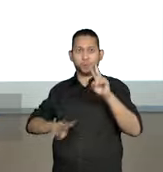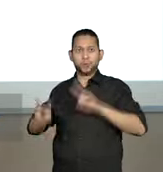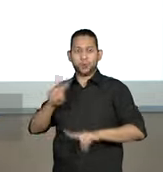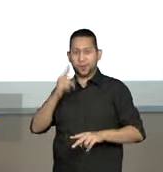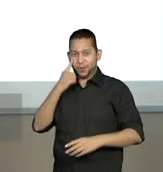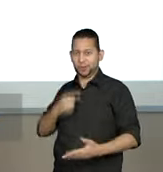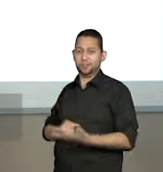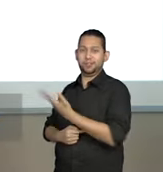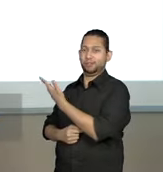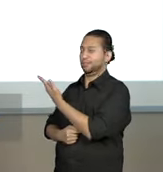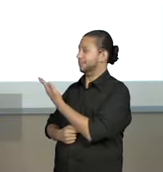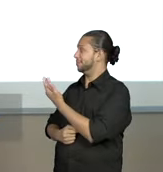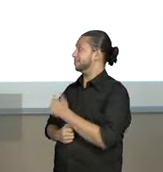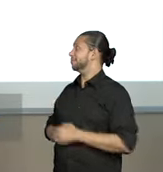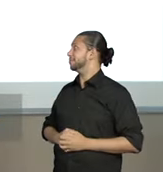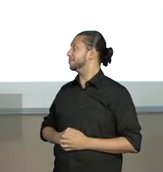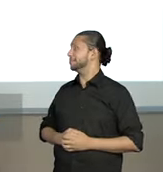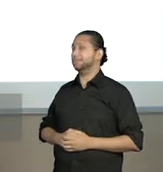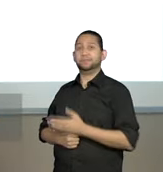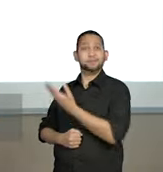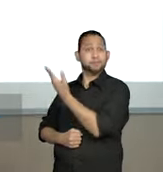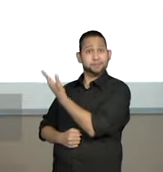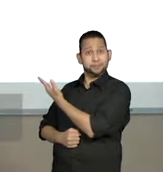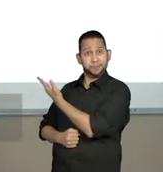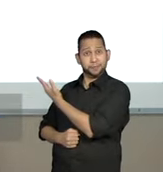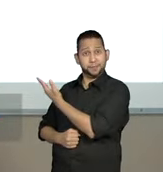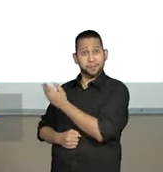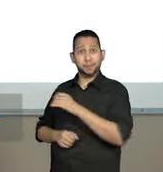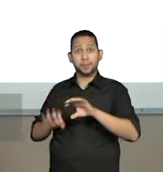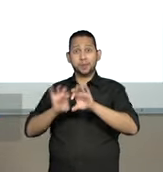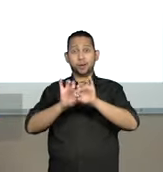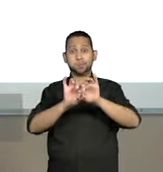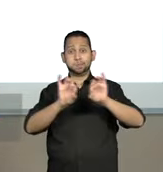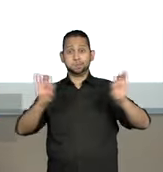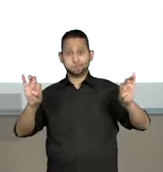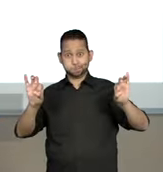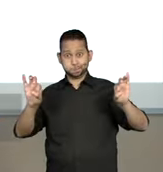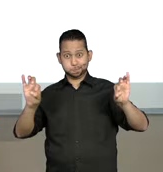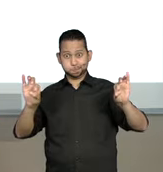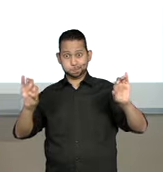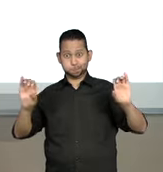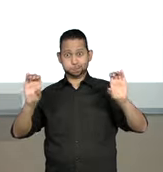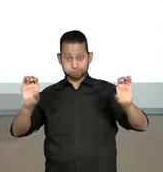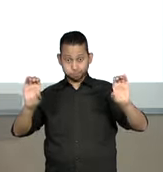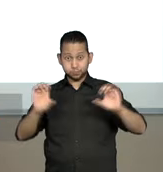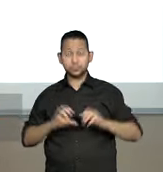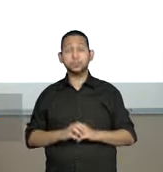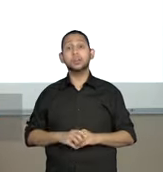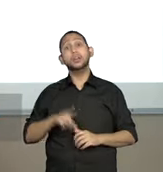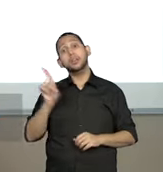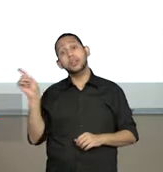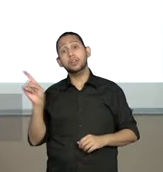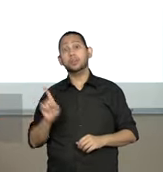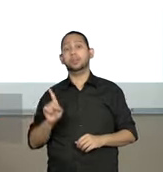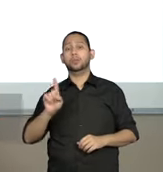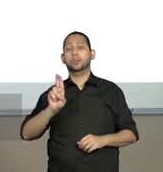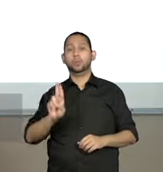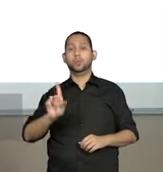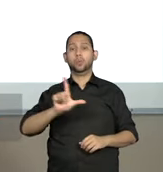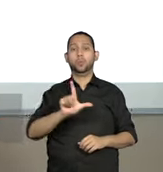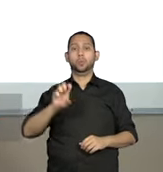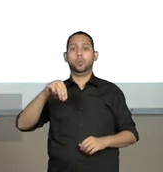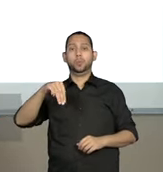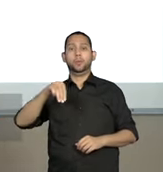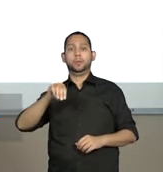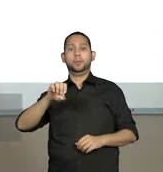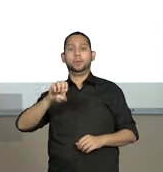mais, ó. Esse aqui, esse osso que está na minha mão, é o húmero, tá? É